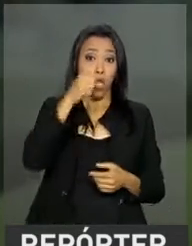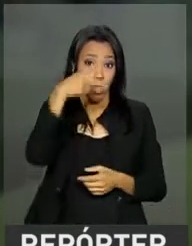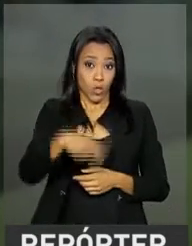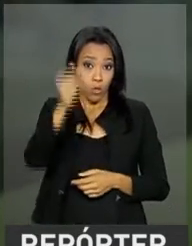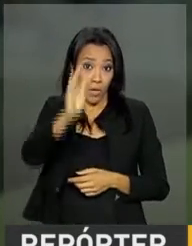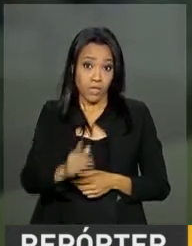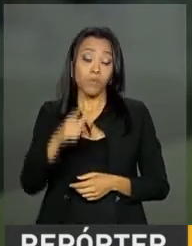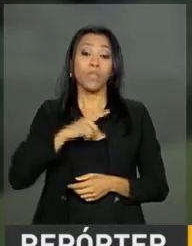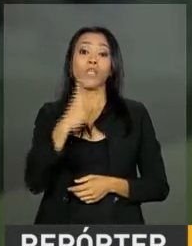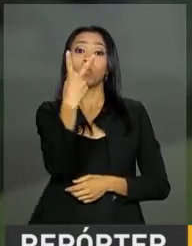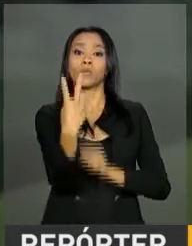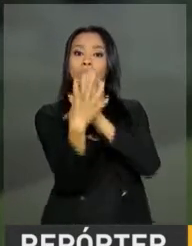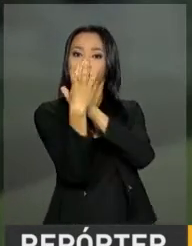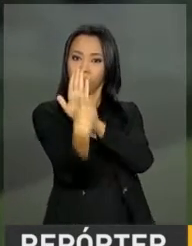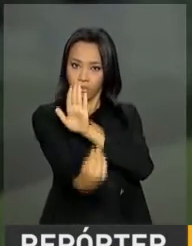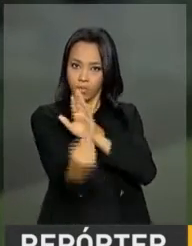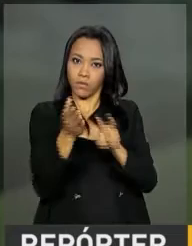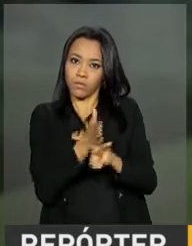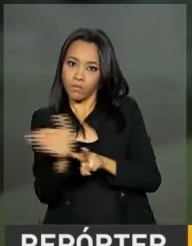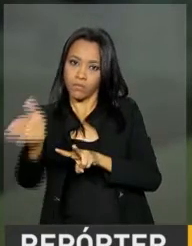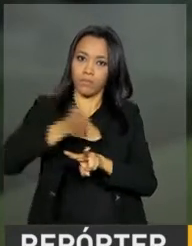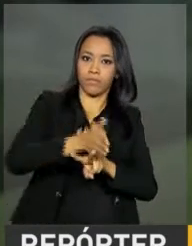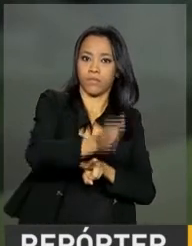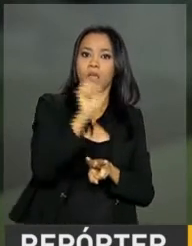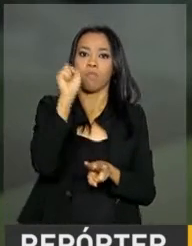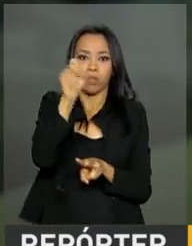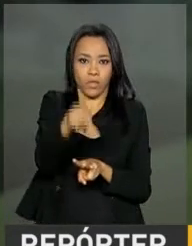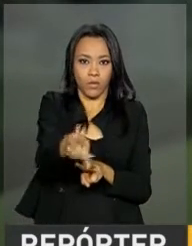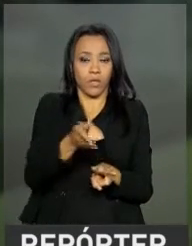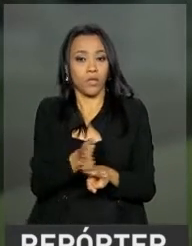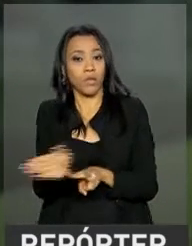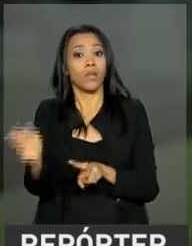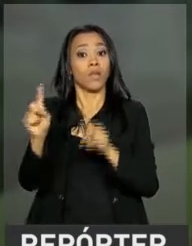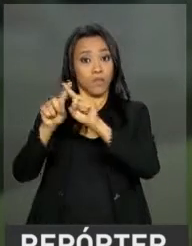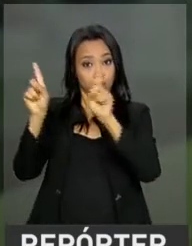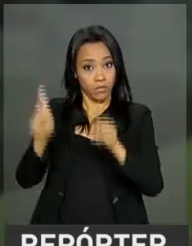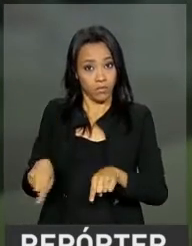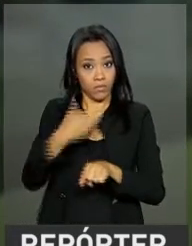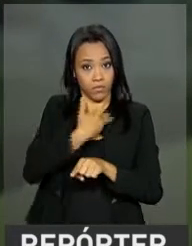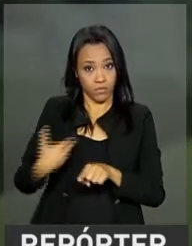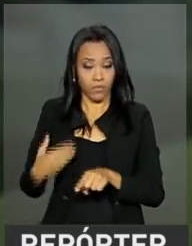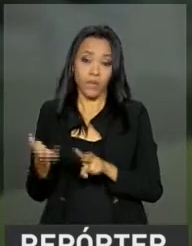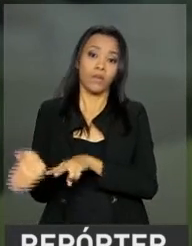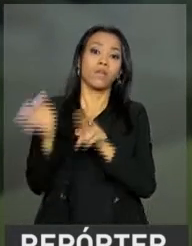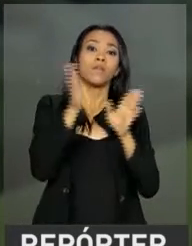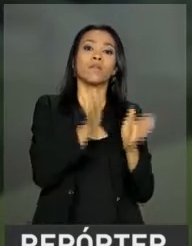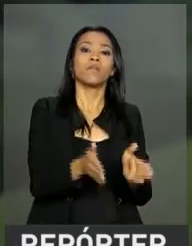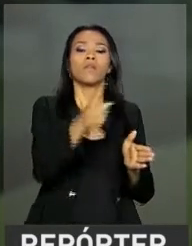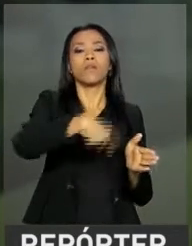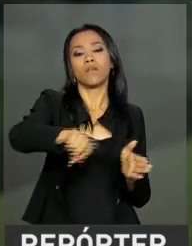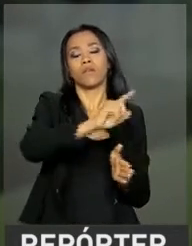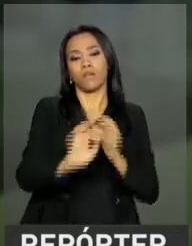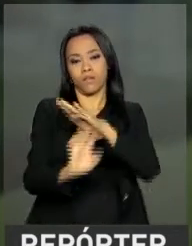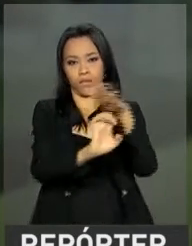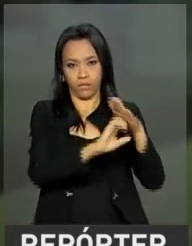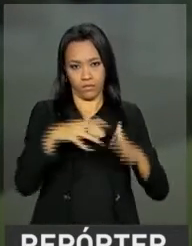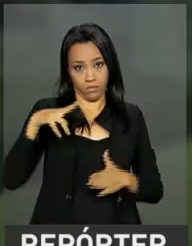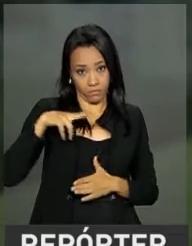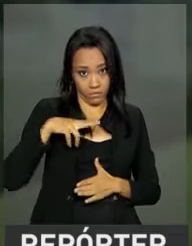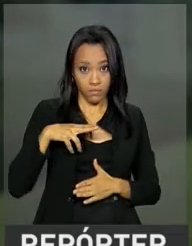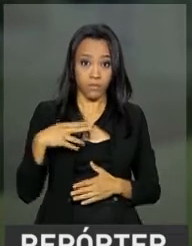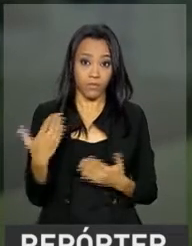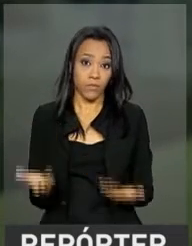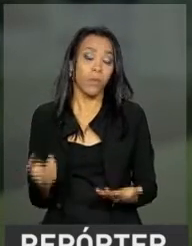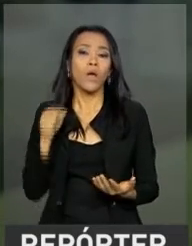existem dois regimes de previdência 1 para os servidores públicos e outro para os trabalhadores da iniciativa privada